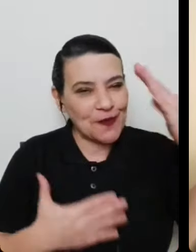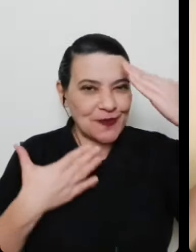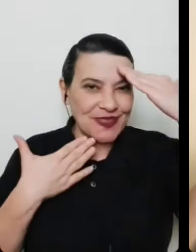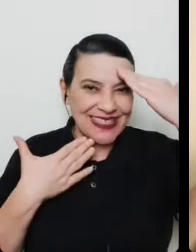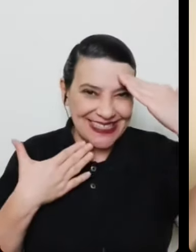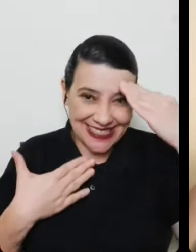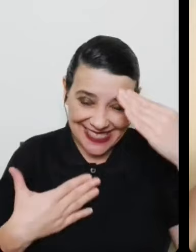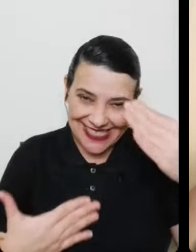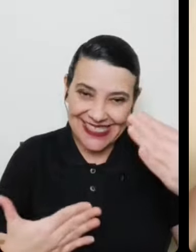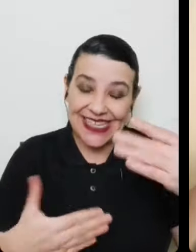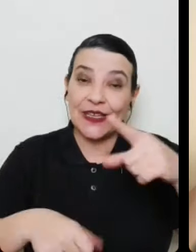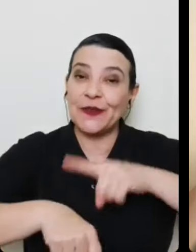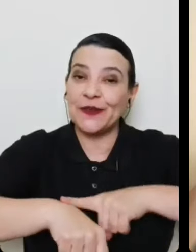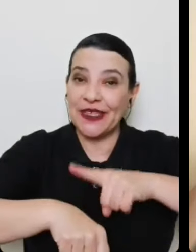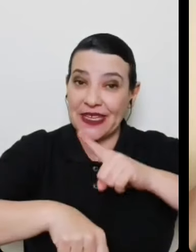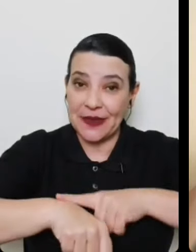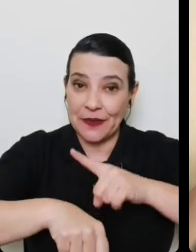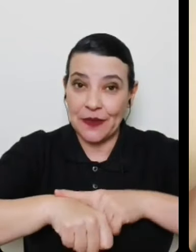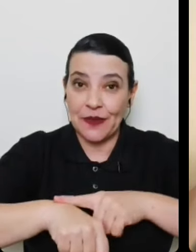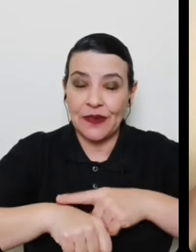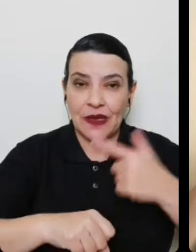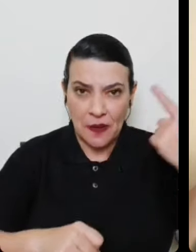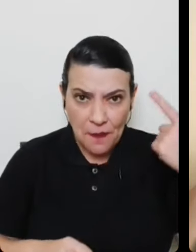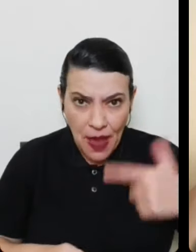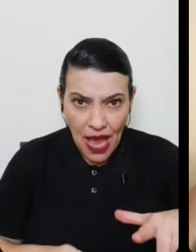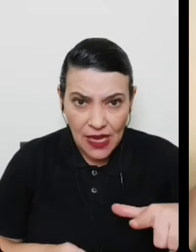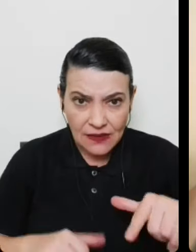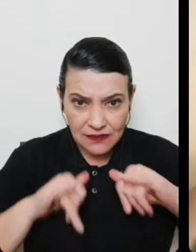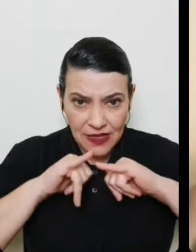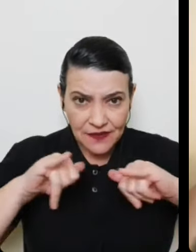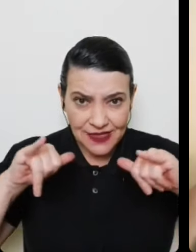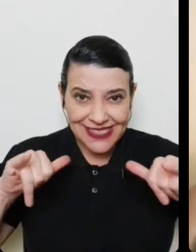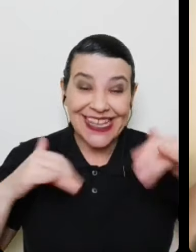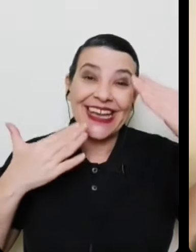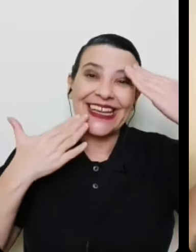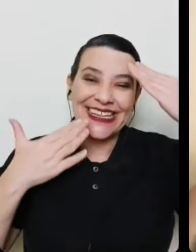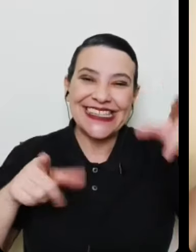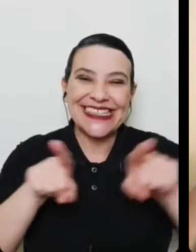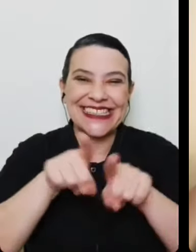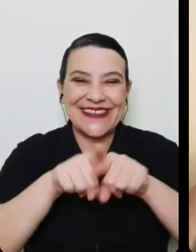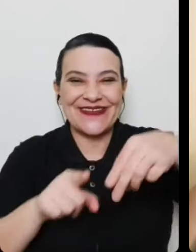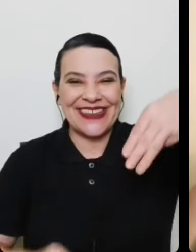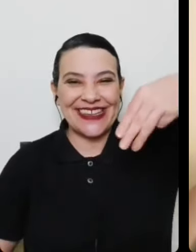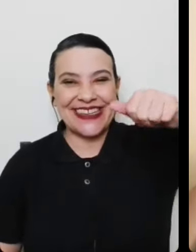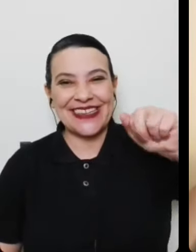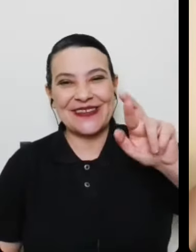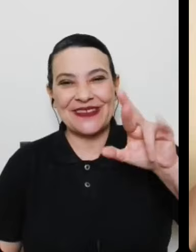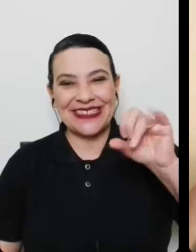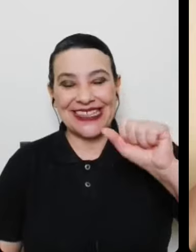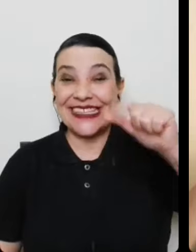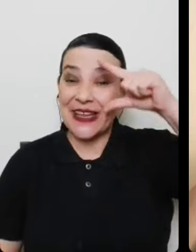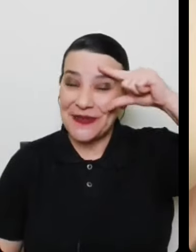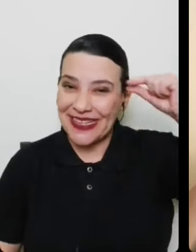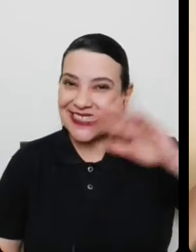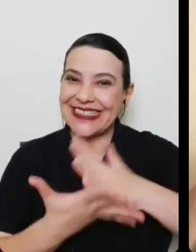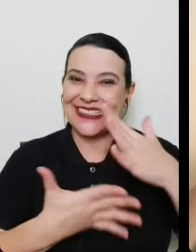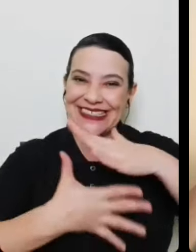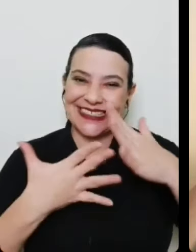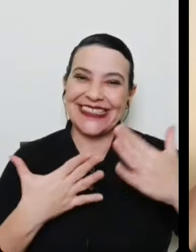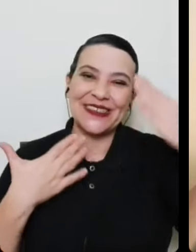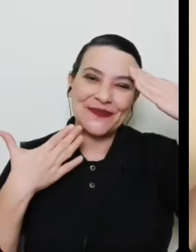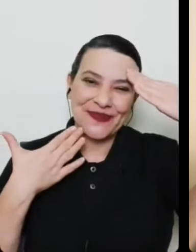né, esse tempo. Dizer, você tem mais alguma coisinha para falar? Agradecer a Marisa, né, Marisa, que ficou esse tempo todo aqui com a gente. Ih,